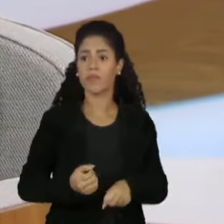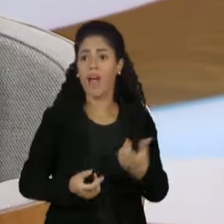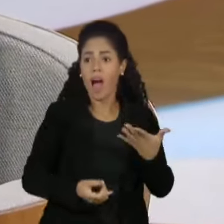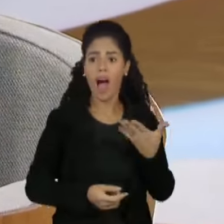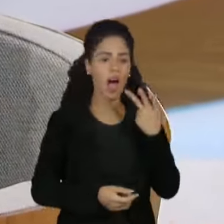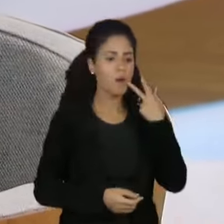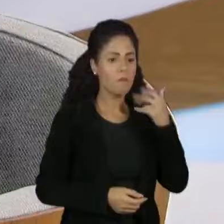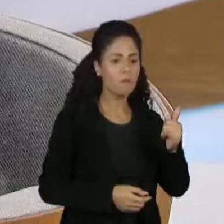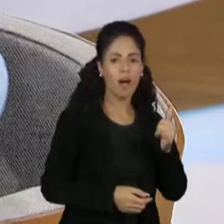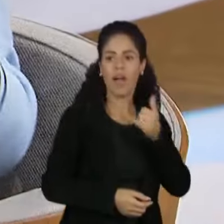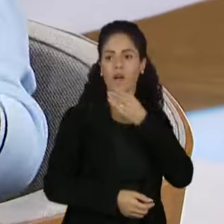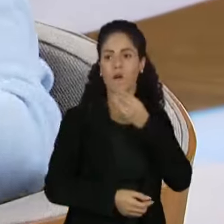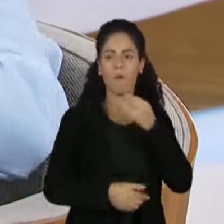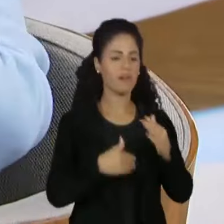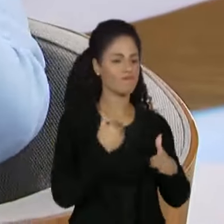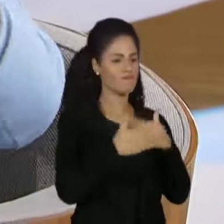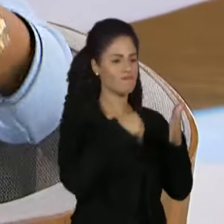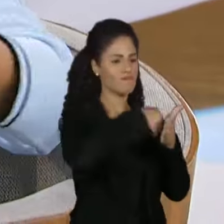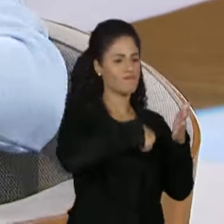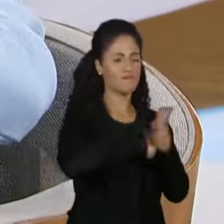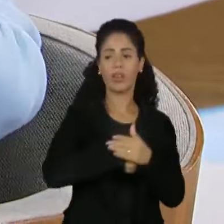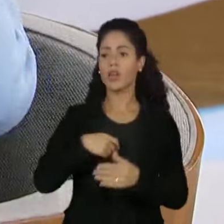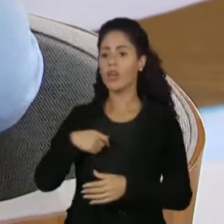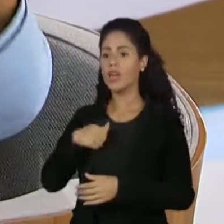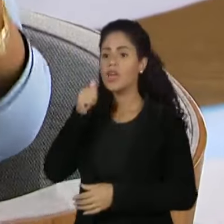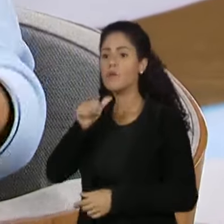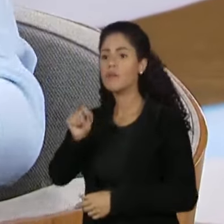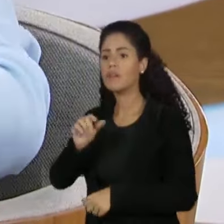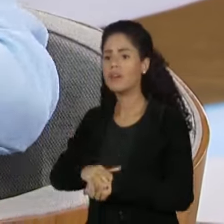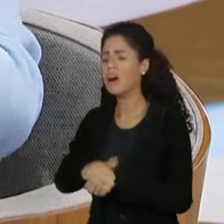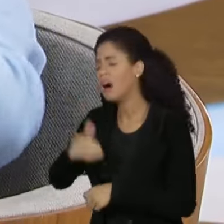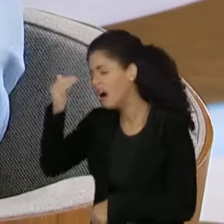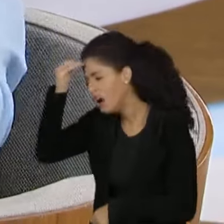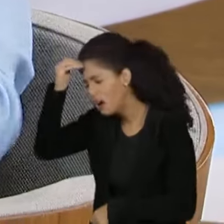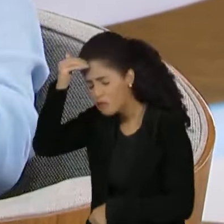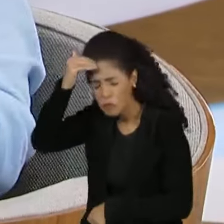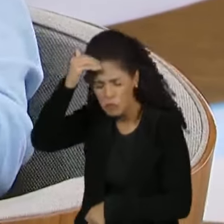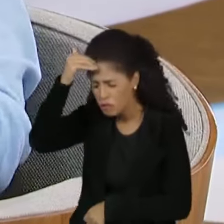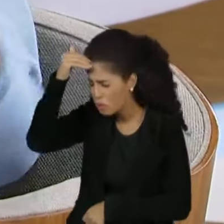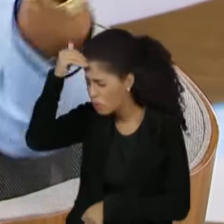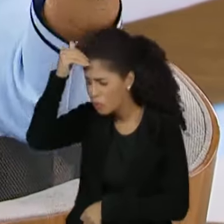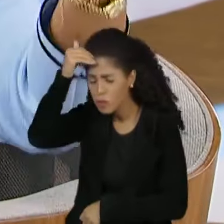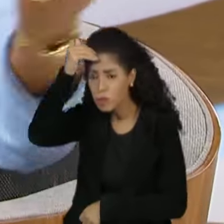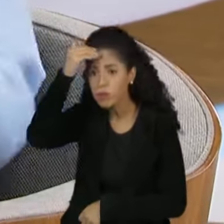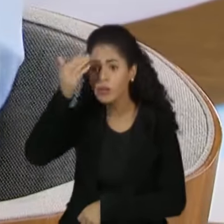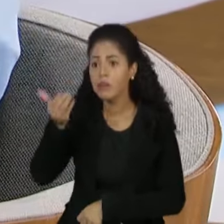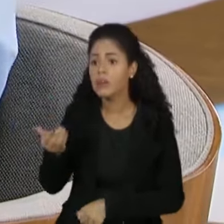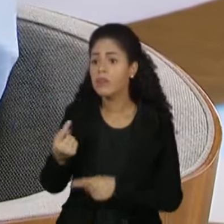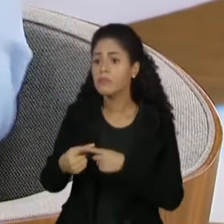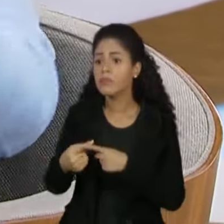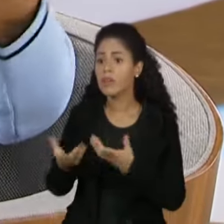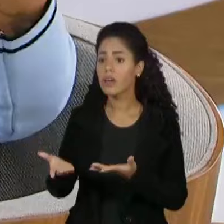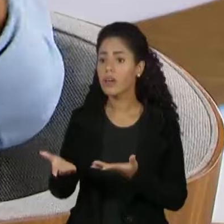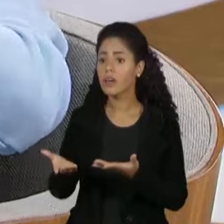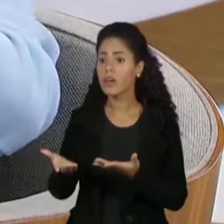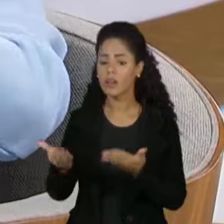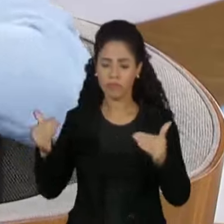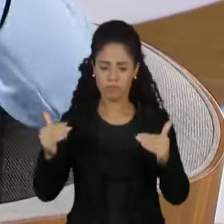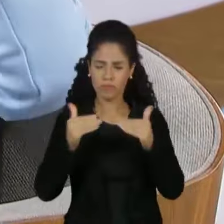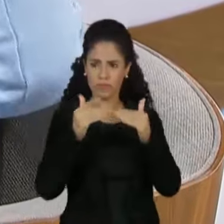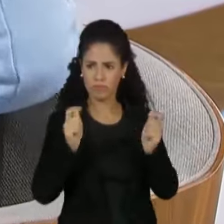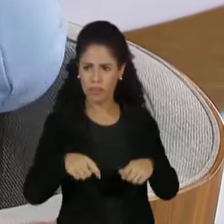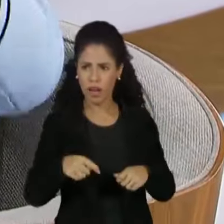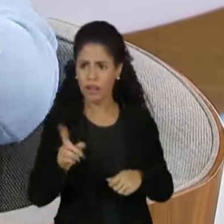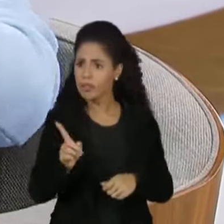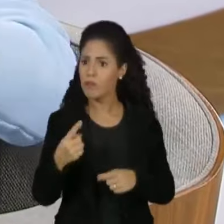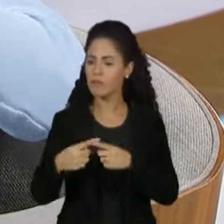gente está aqui se culpando, mulheres libertas, mulheres livres, mulheres bem resolvidas, mulheres, elas dão trabalho, porque elas vão competir com eles de igual para